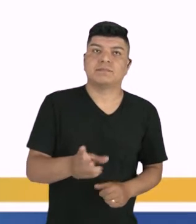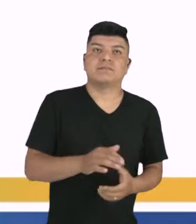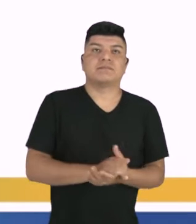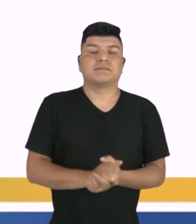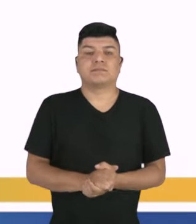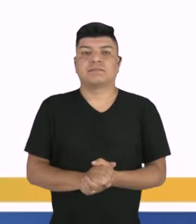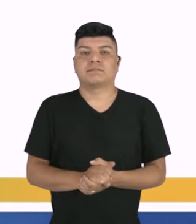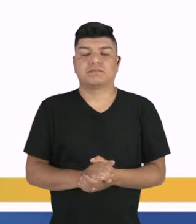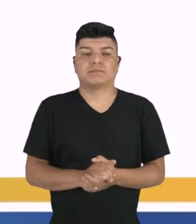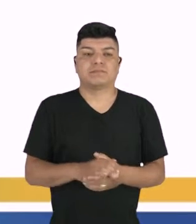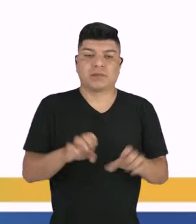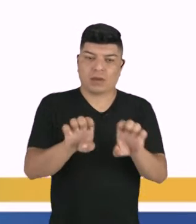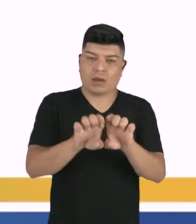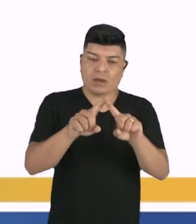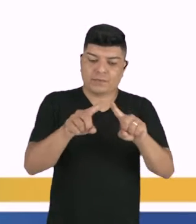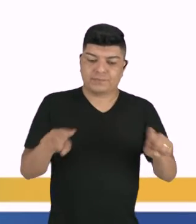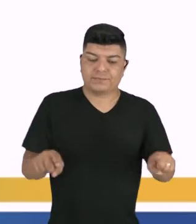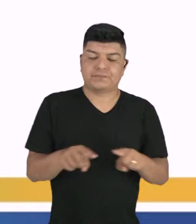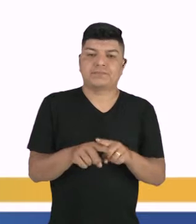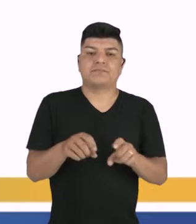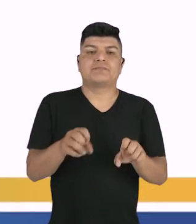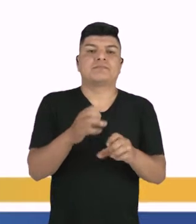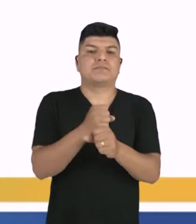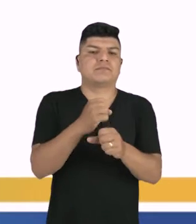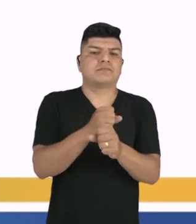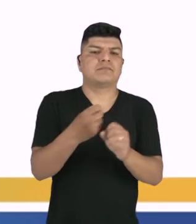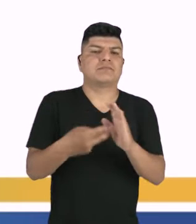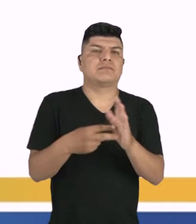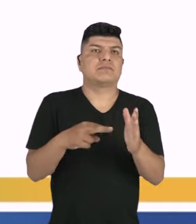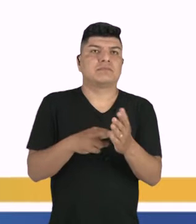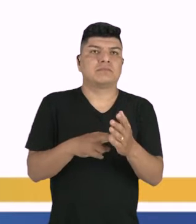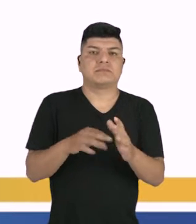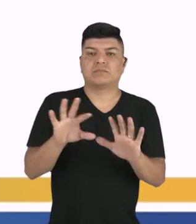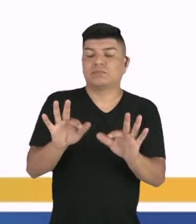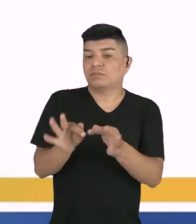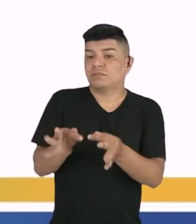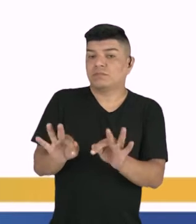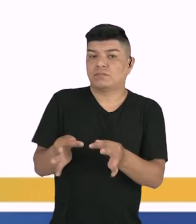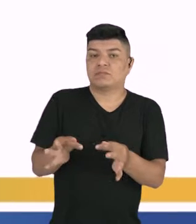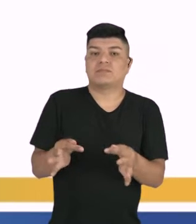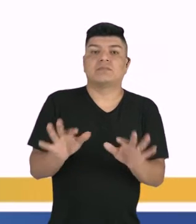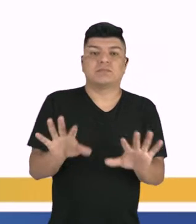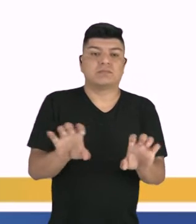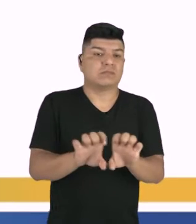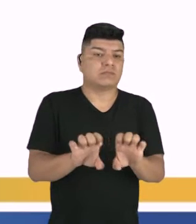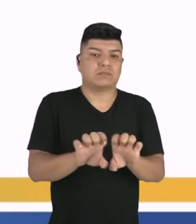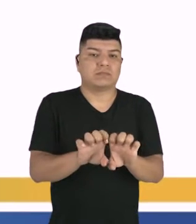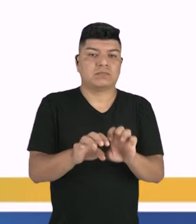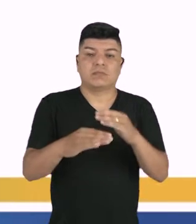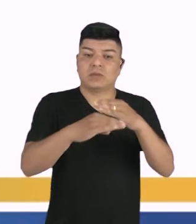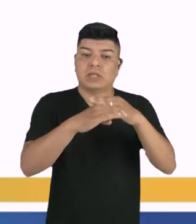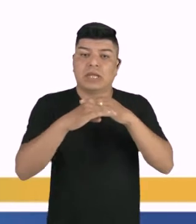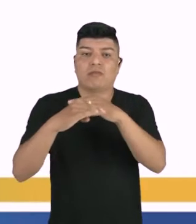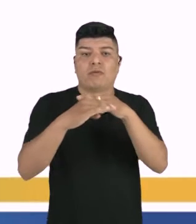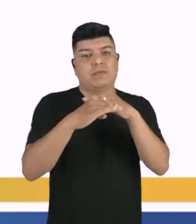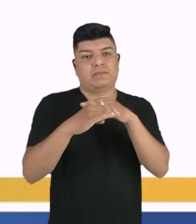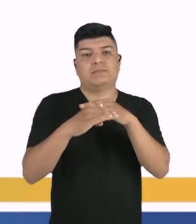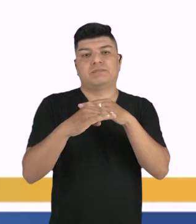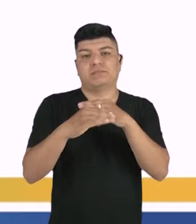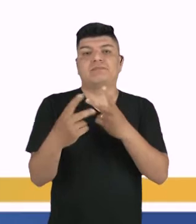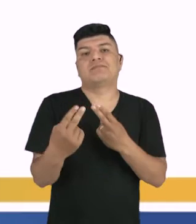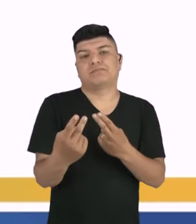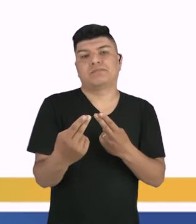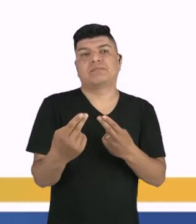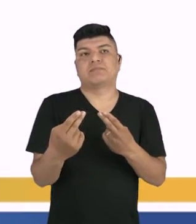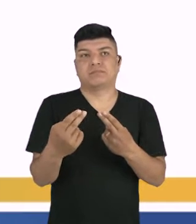porque as equações trigonométricas, o que são? De maneira simples, equações são igualdades. E